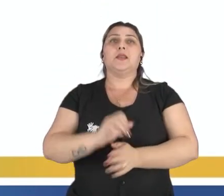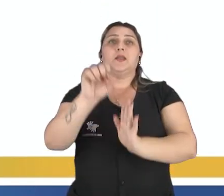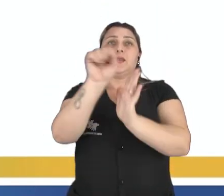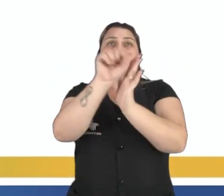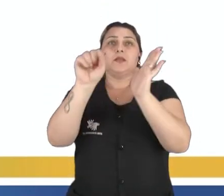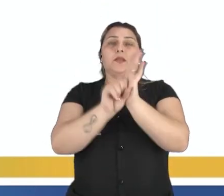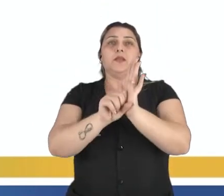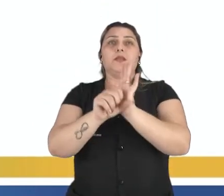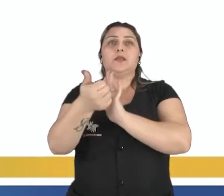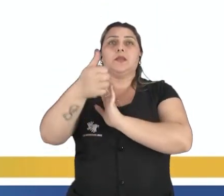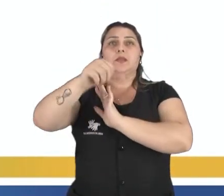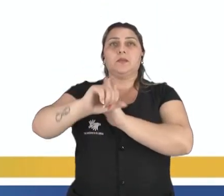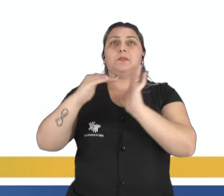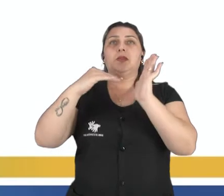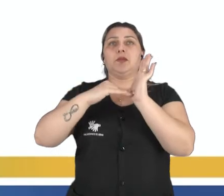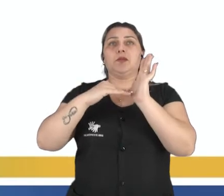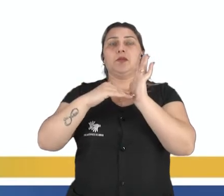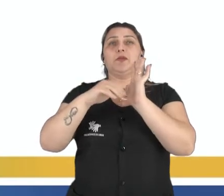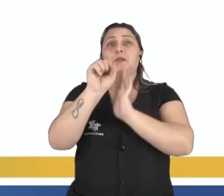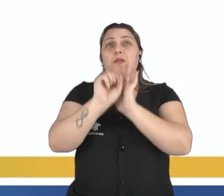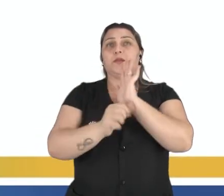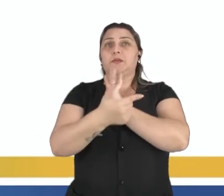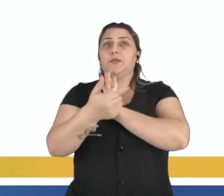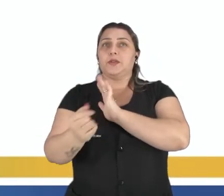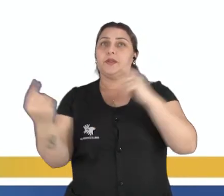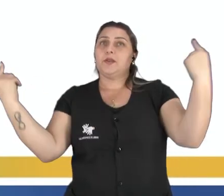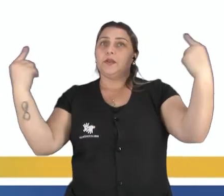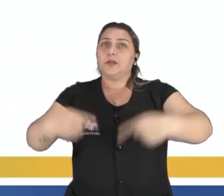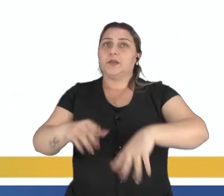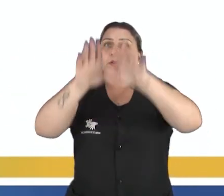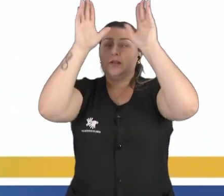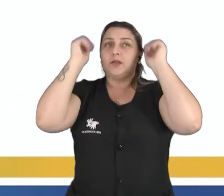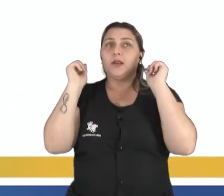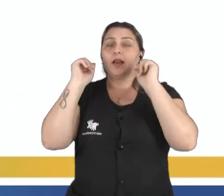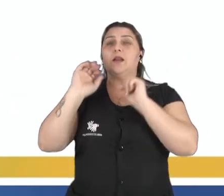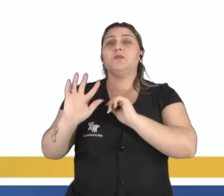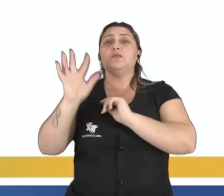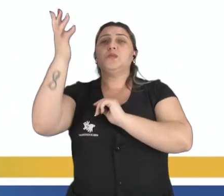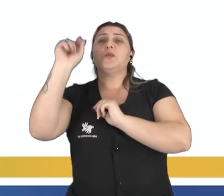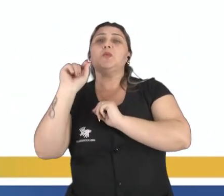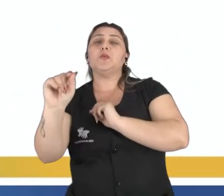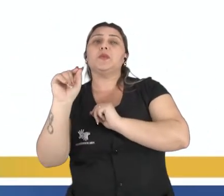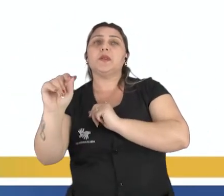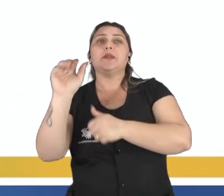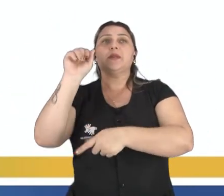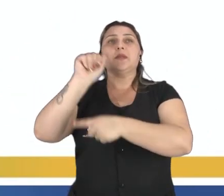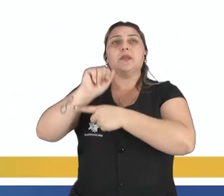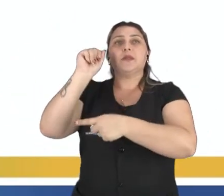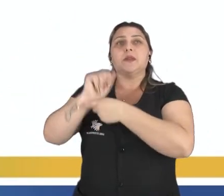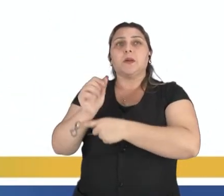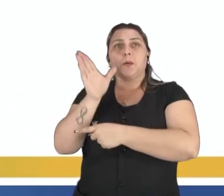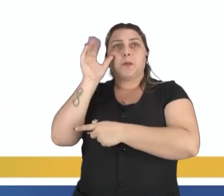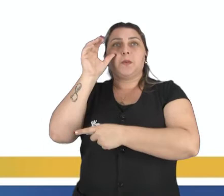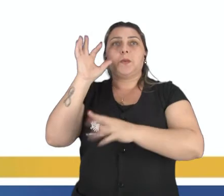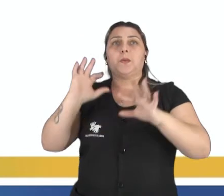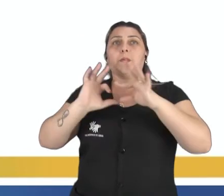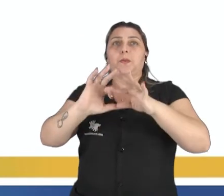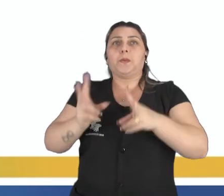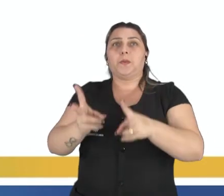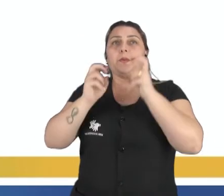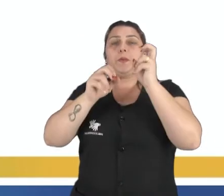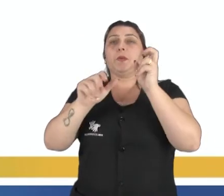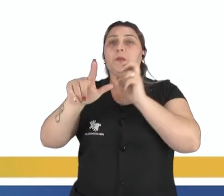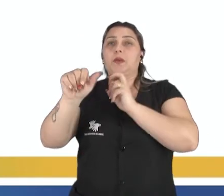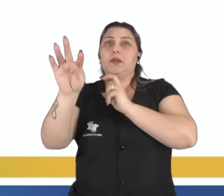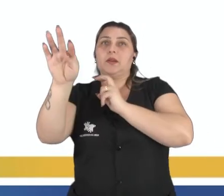na passagem do século XIX para o XX. A disputa pelo Acre envolveu a interesses ligados à